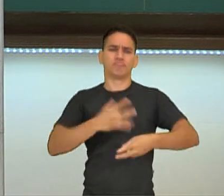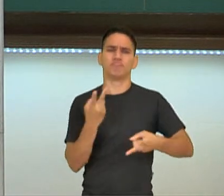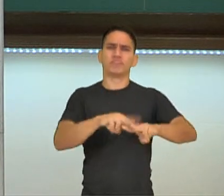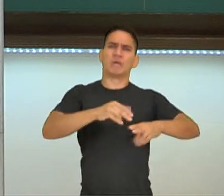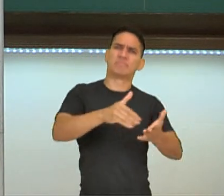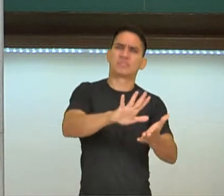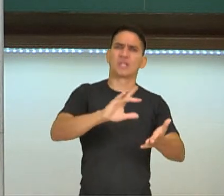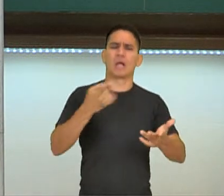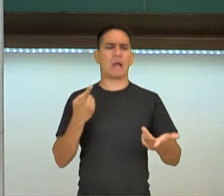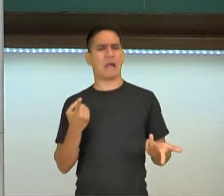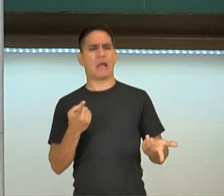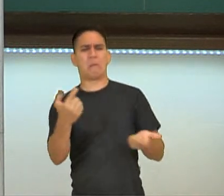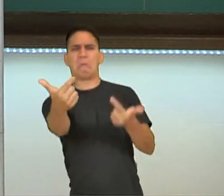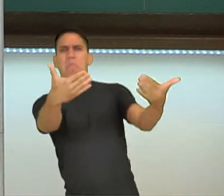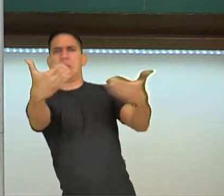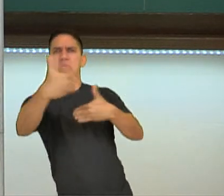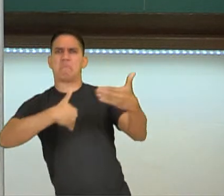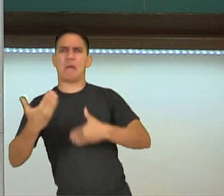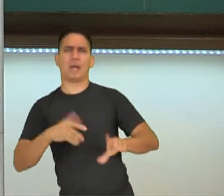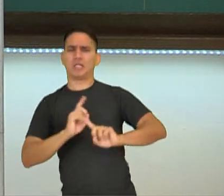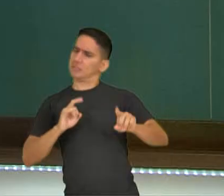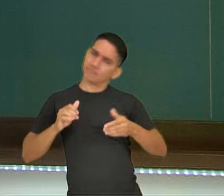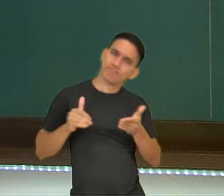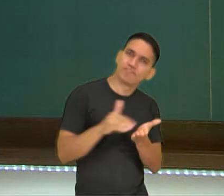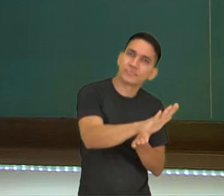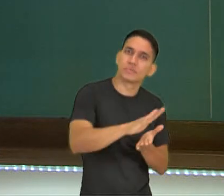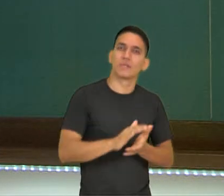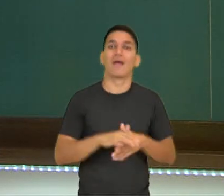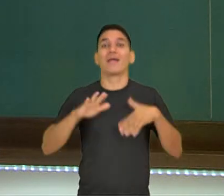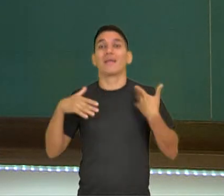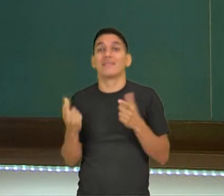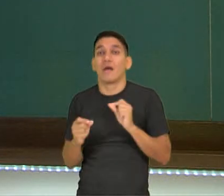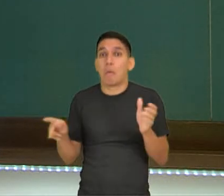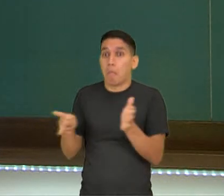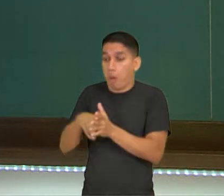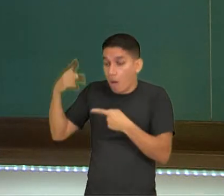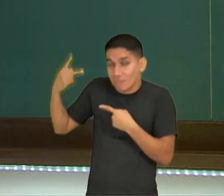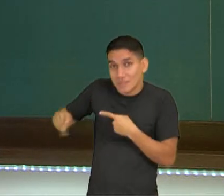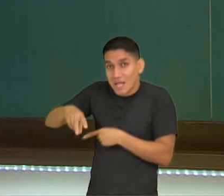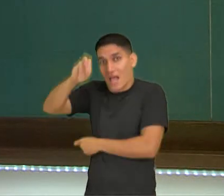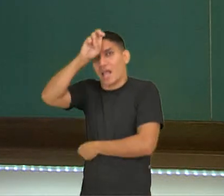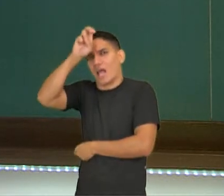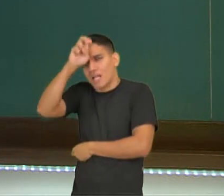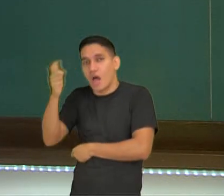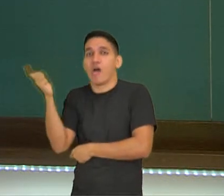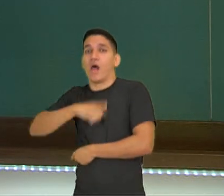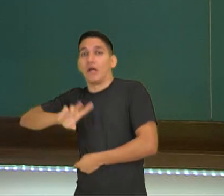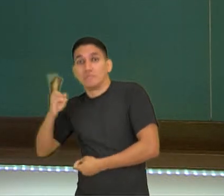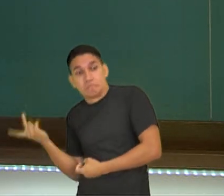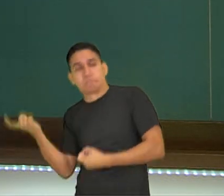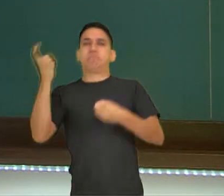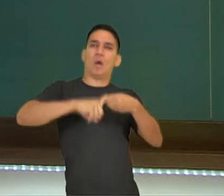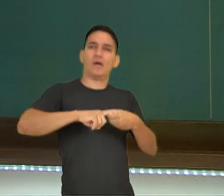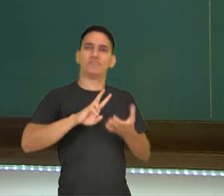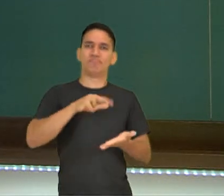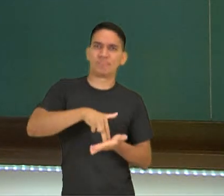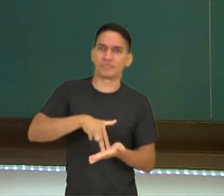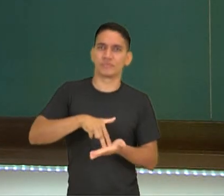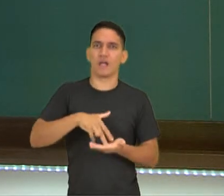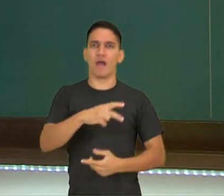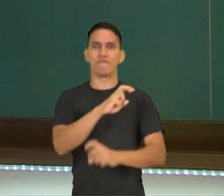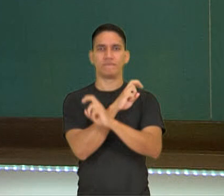poder externo aqui invadindo, e eles conseguiram, os nativos egípcios conseguiram reconquistar o poder